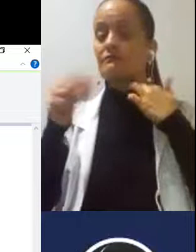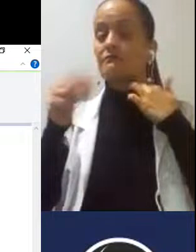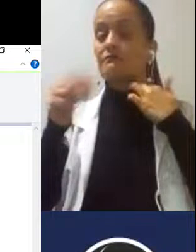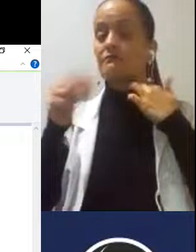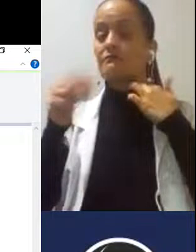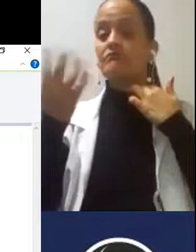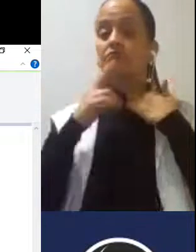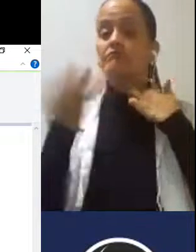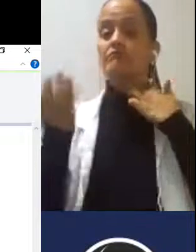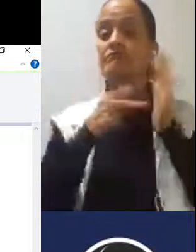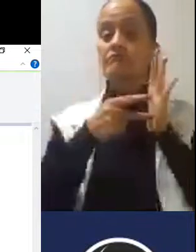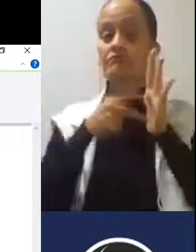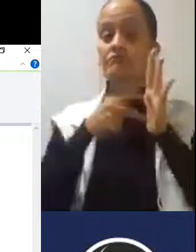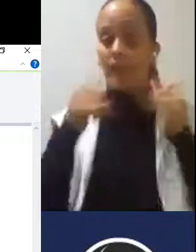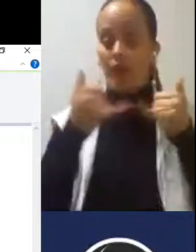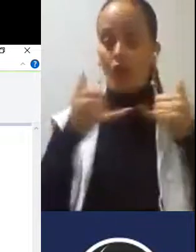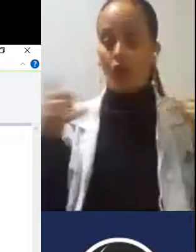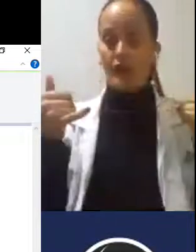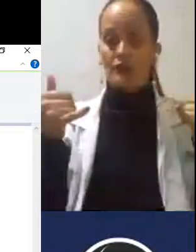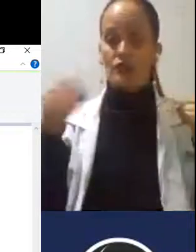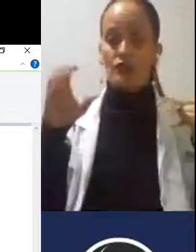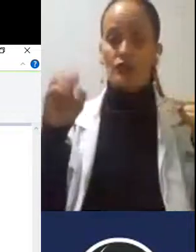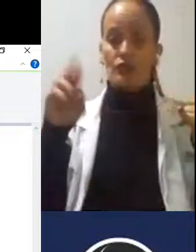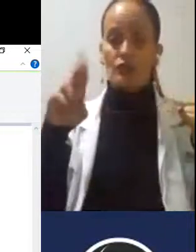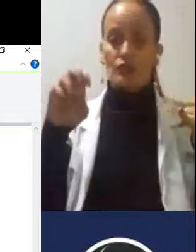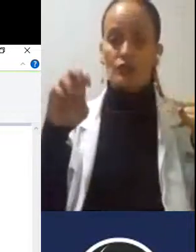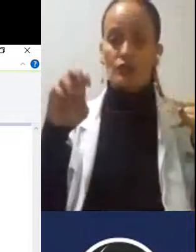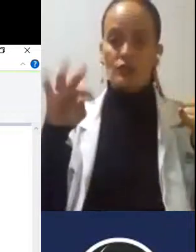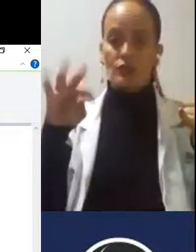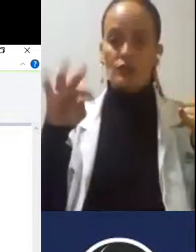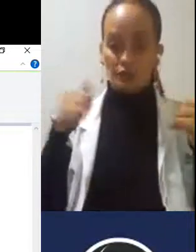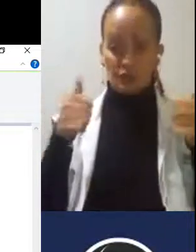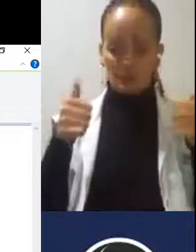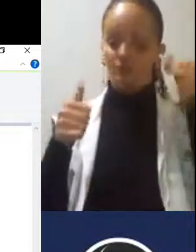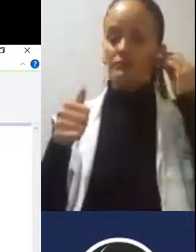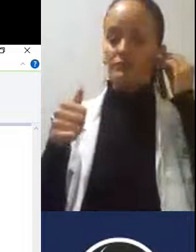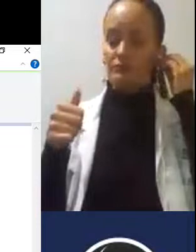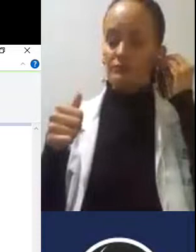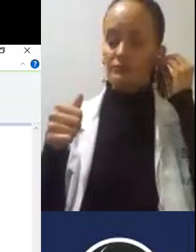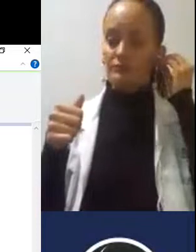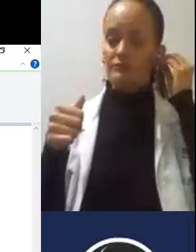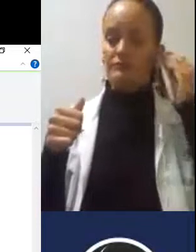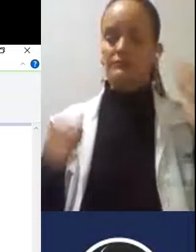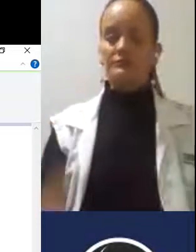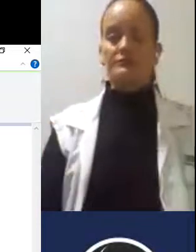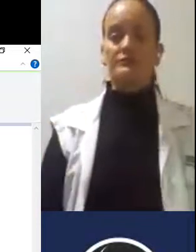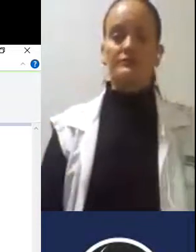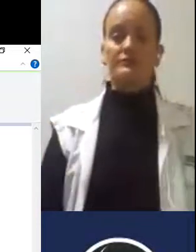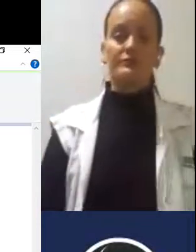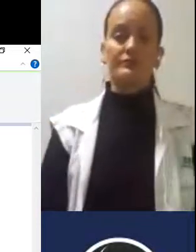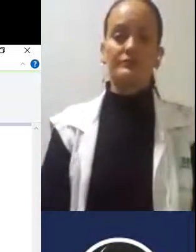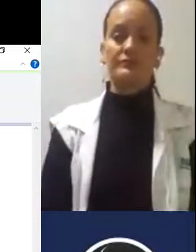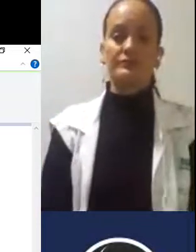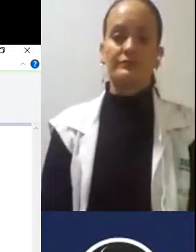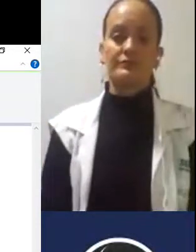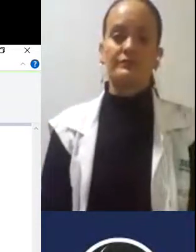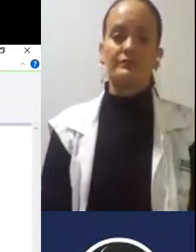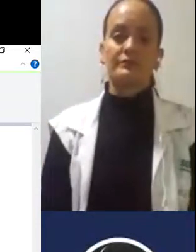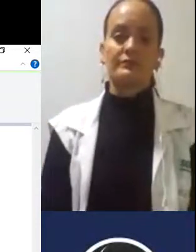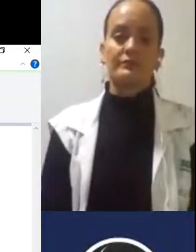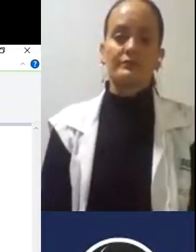Alguém? Corrente. Muito bem, o pessoal está estudando corrente elétrica. Lembrando que, por